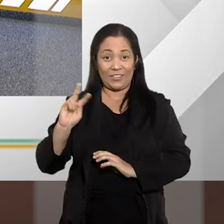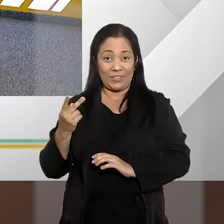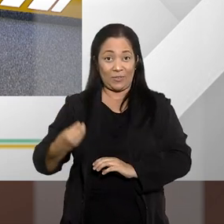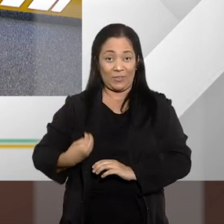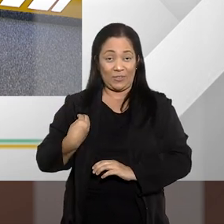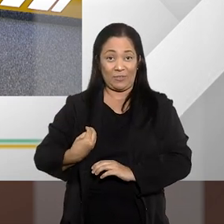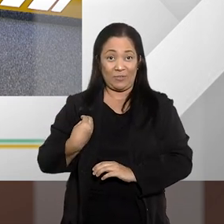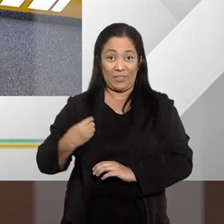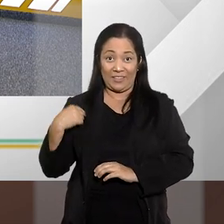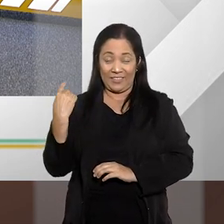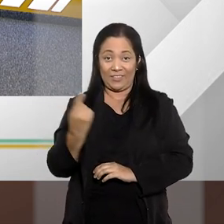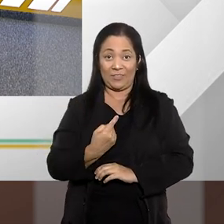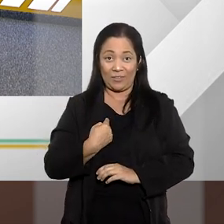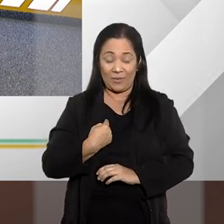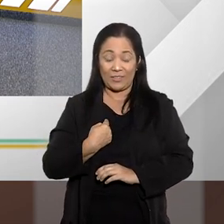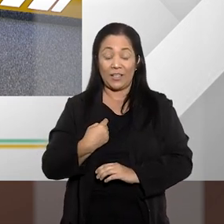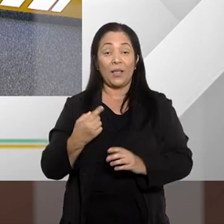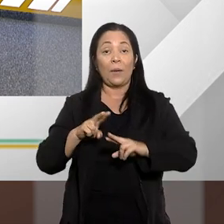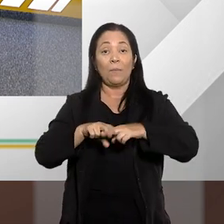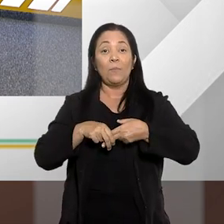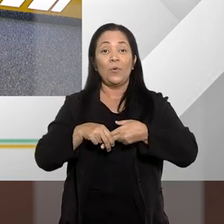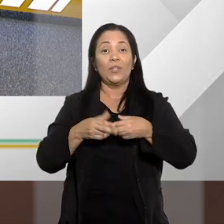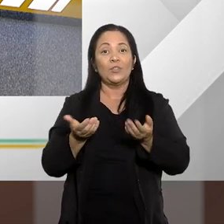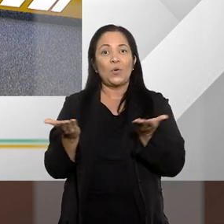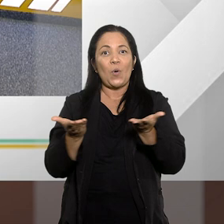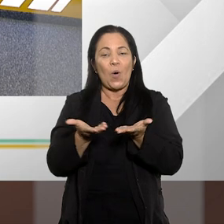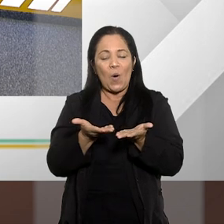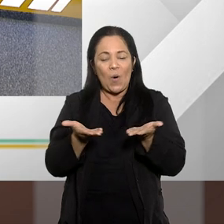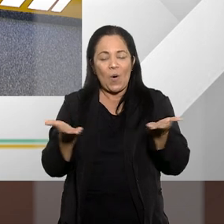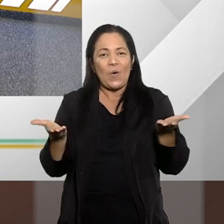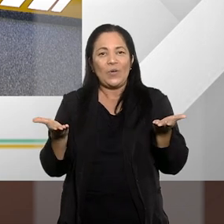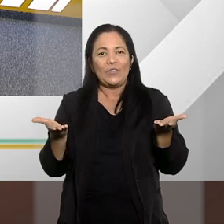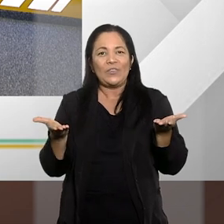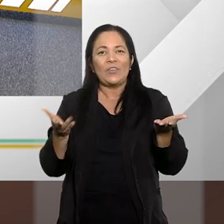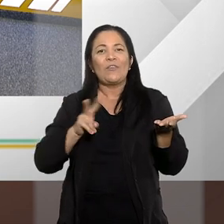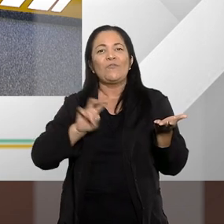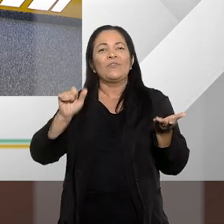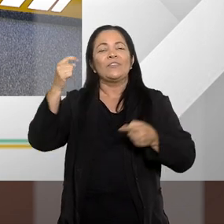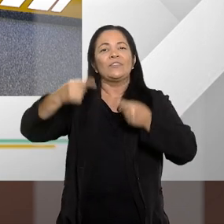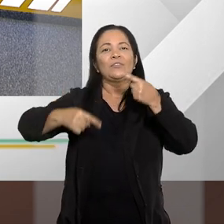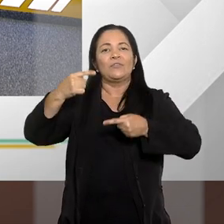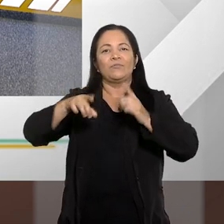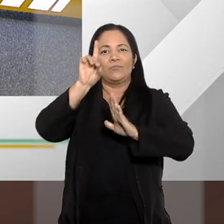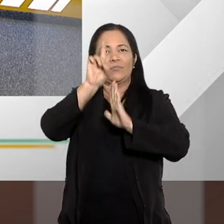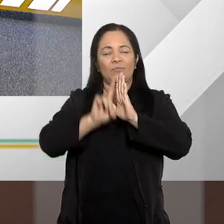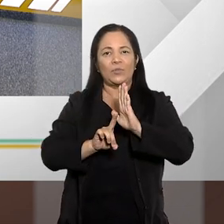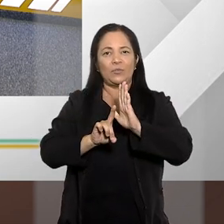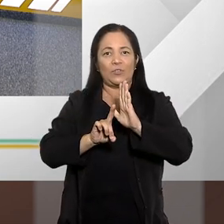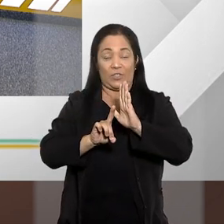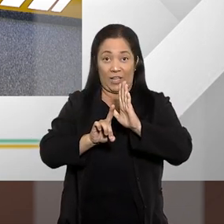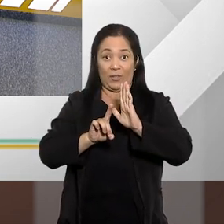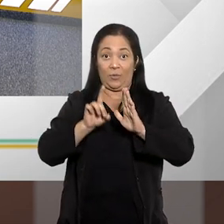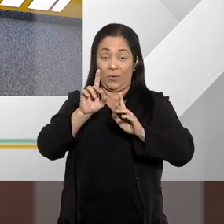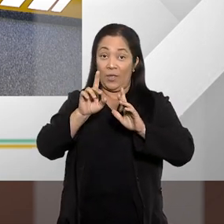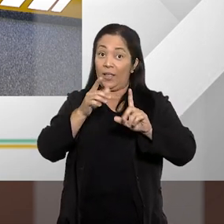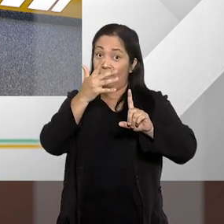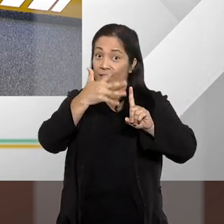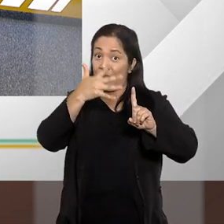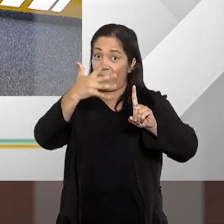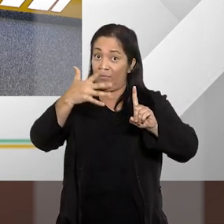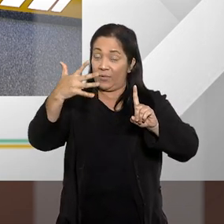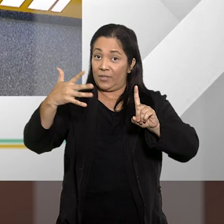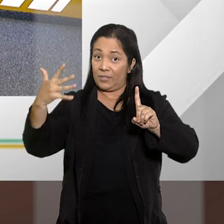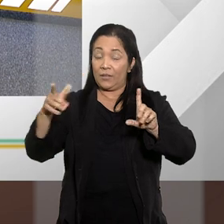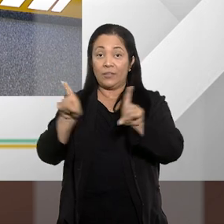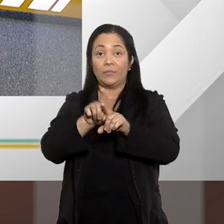esse enfoque, no programa especial de hoje vamos entender direito sobre os direitos da população LGBTQIA+, e